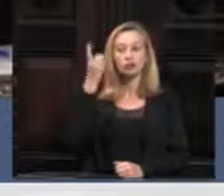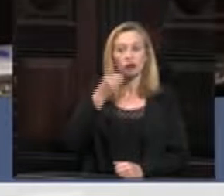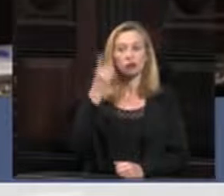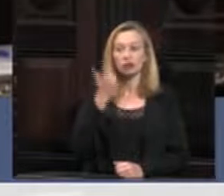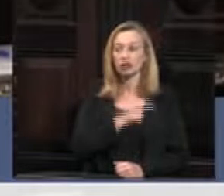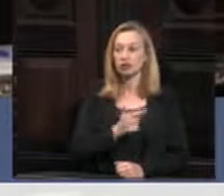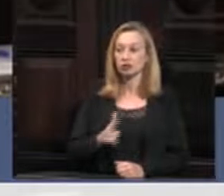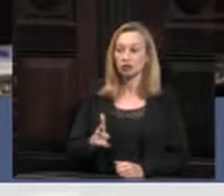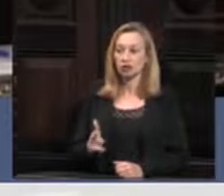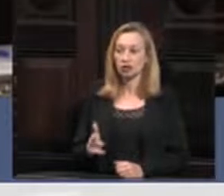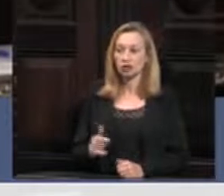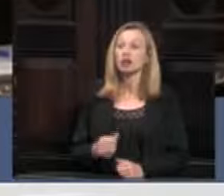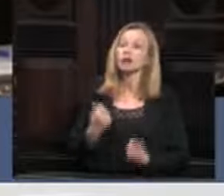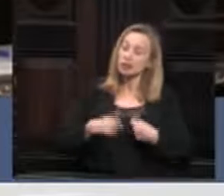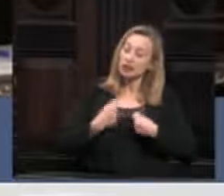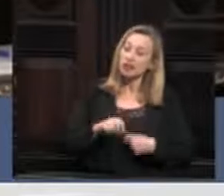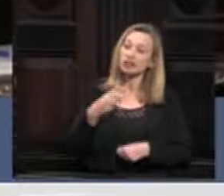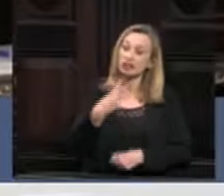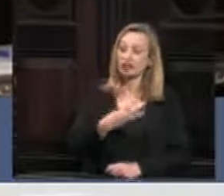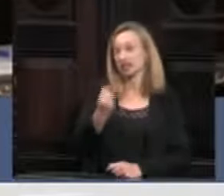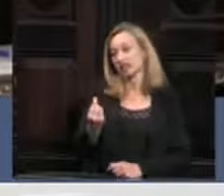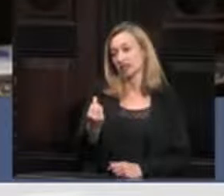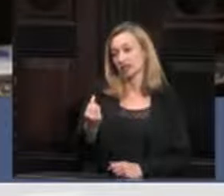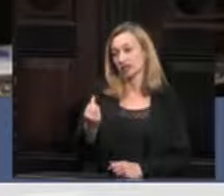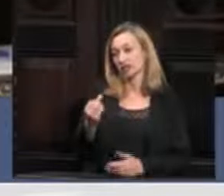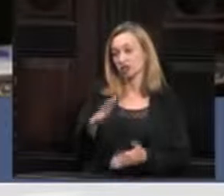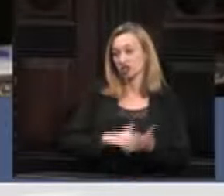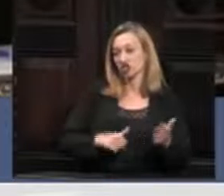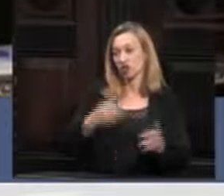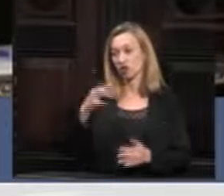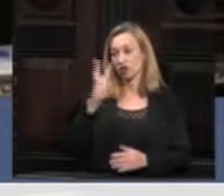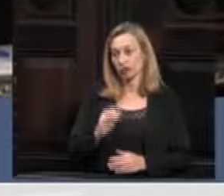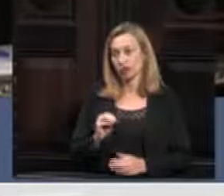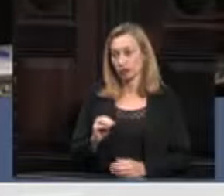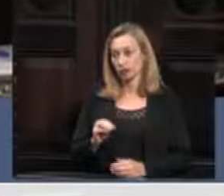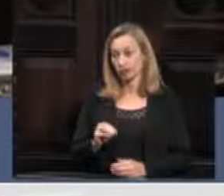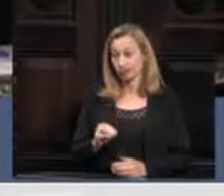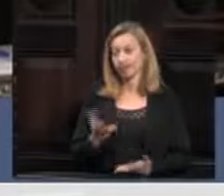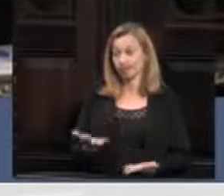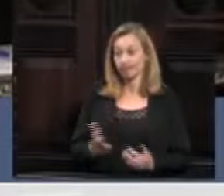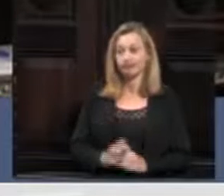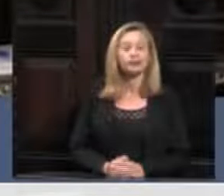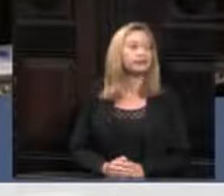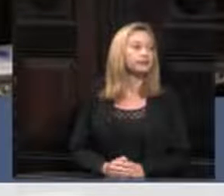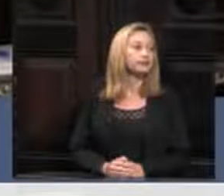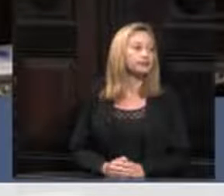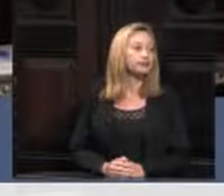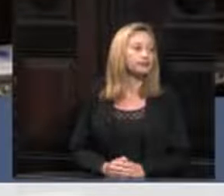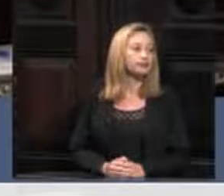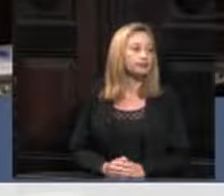de 36 votos para derrubar o veto. 36 votos pela derrubada do veto.